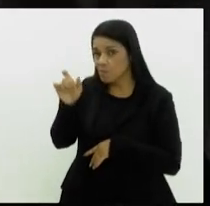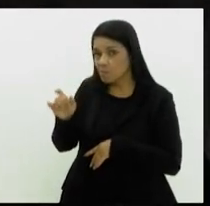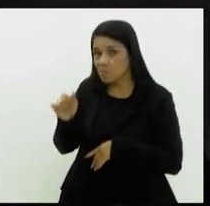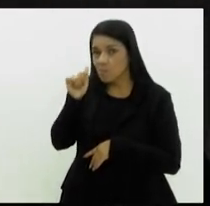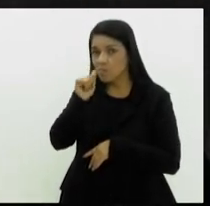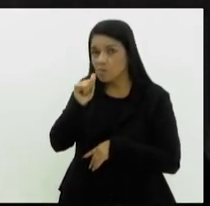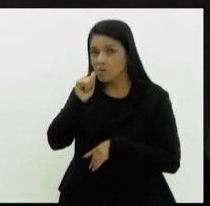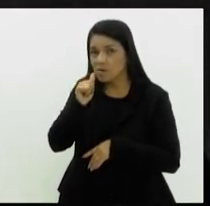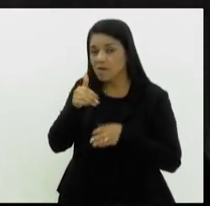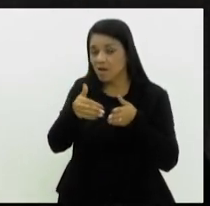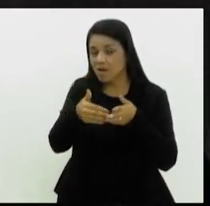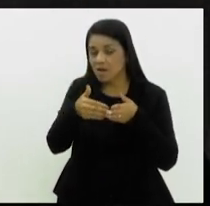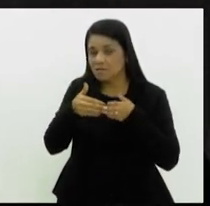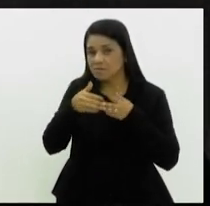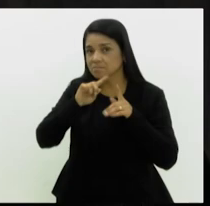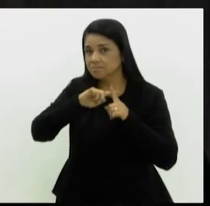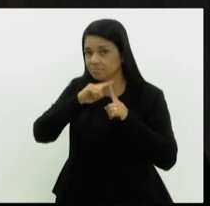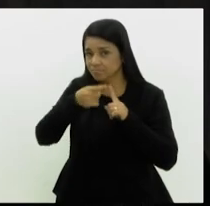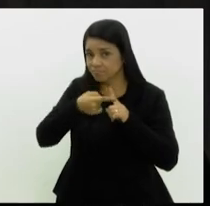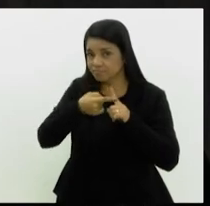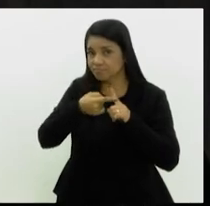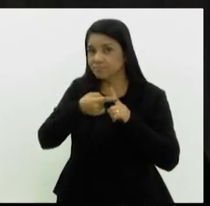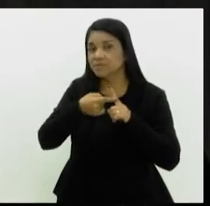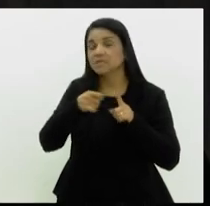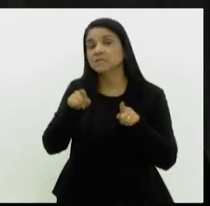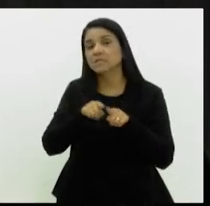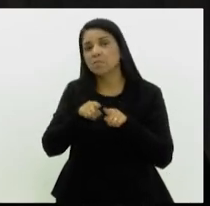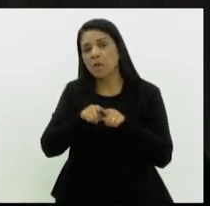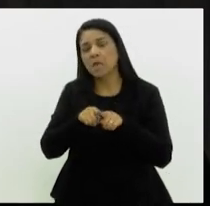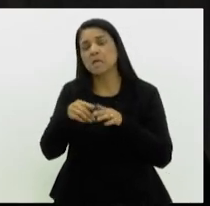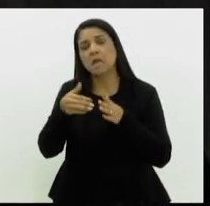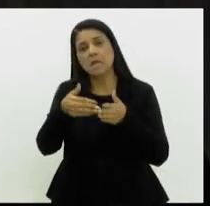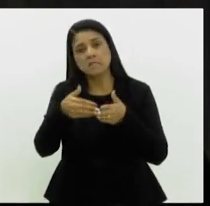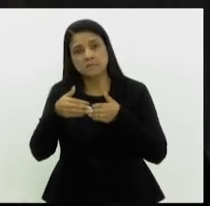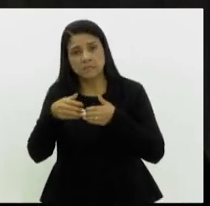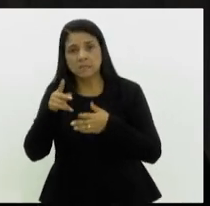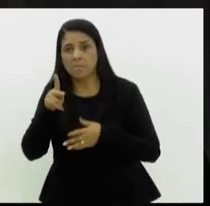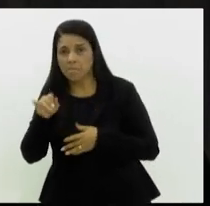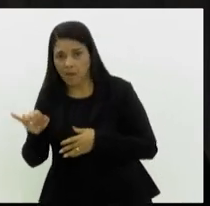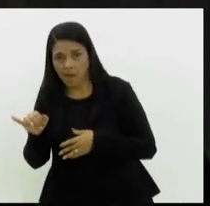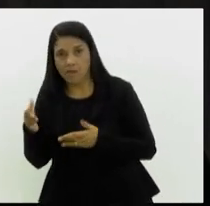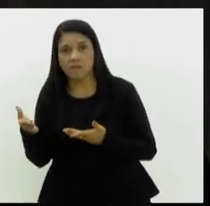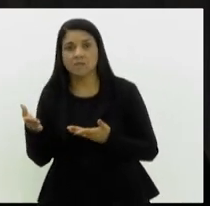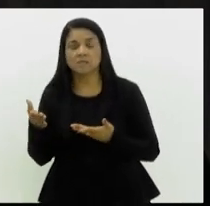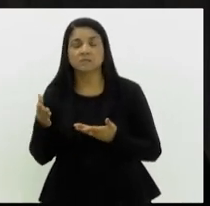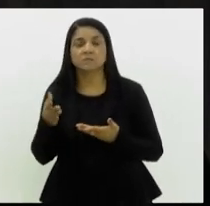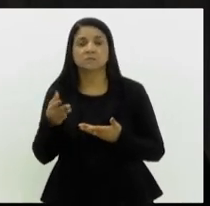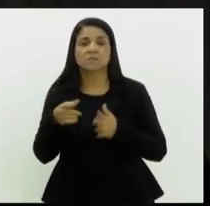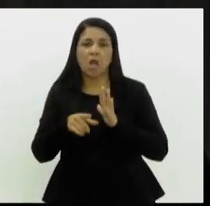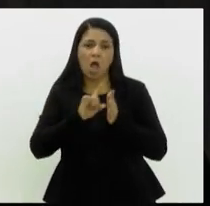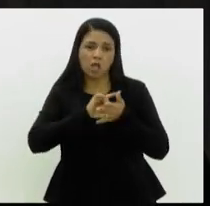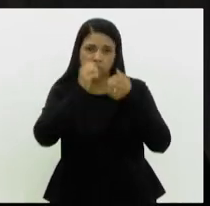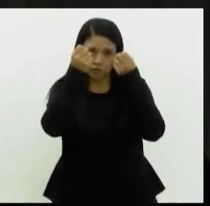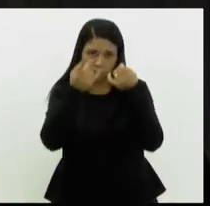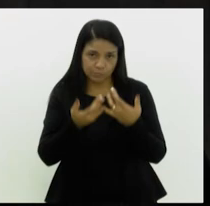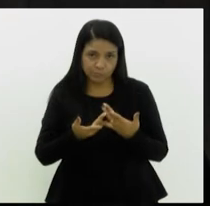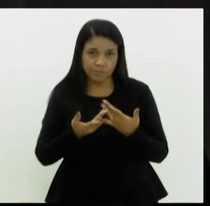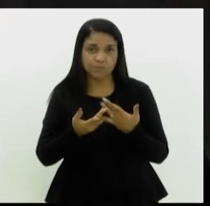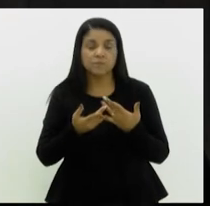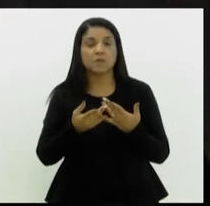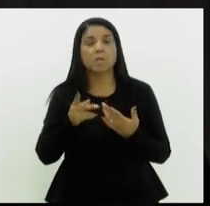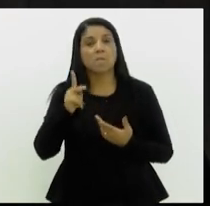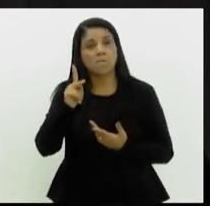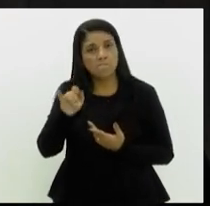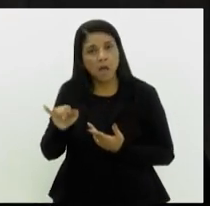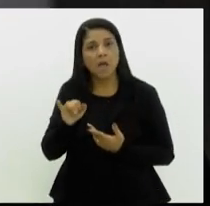na licença maternidade e também na licença paternidade, como já havia colocado, compreendendo pais, também